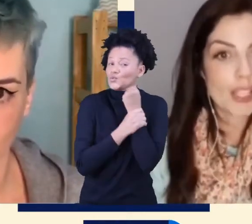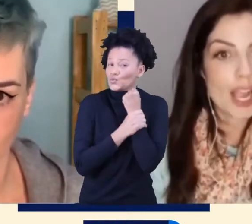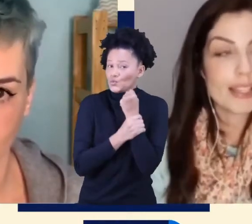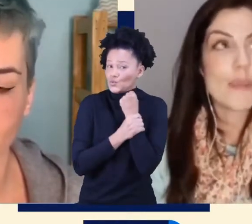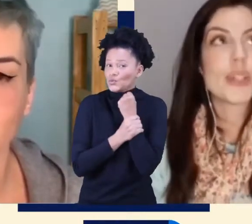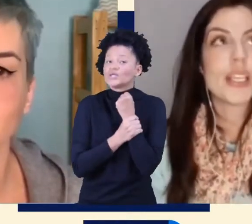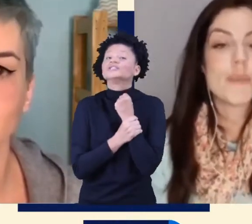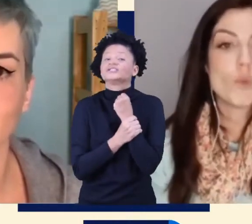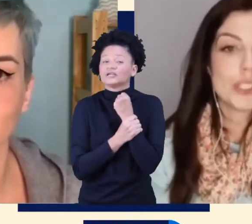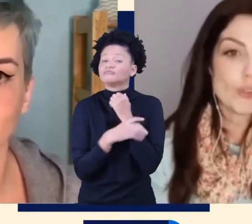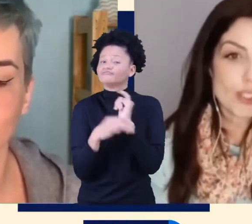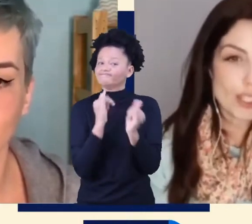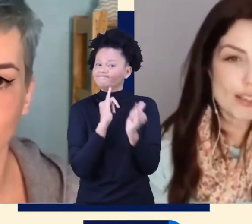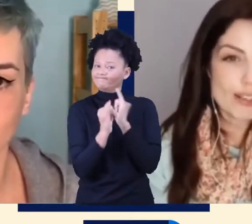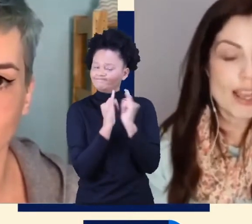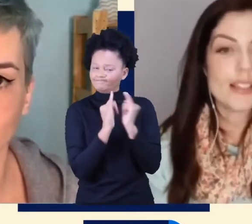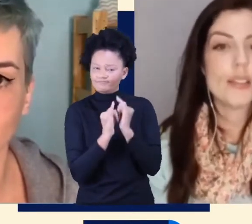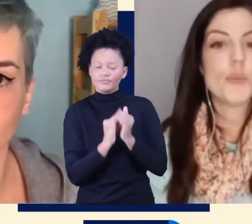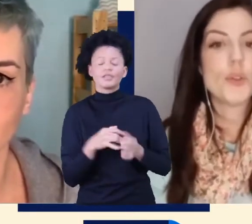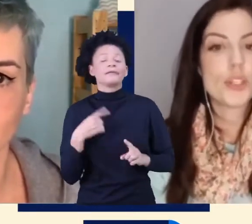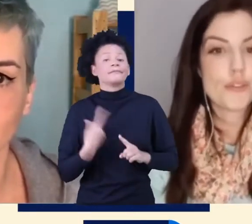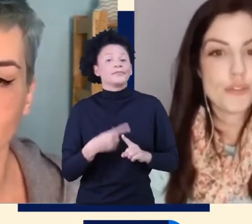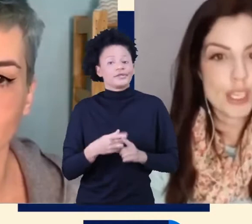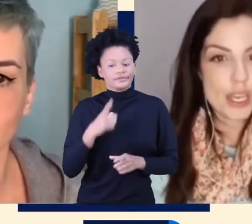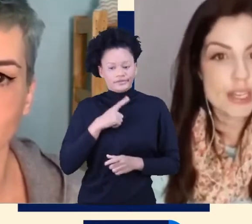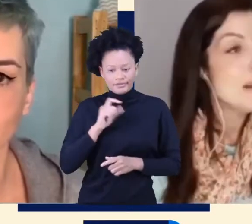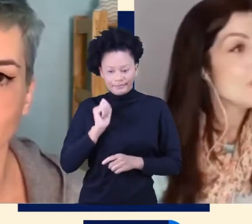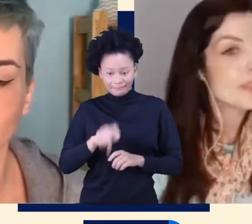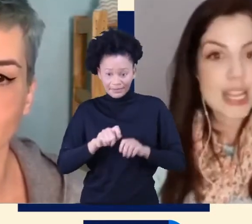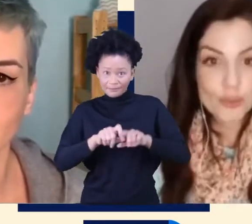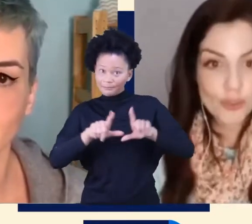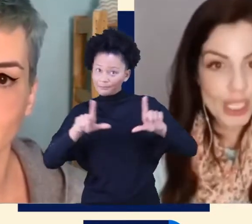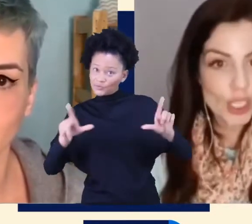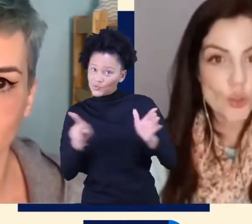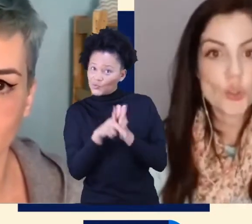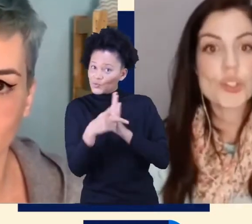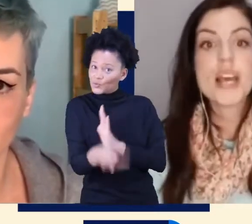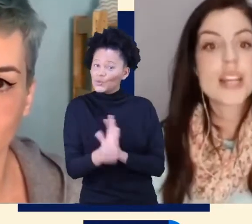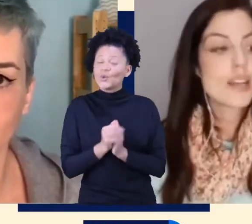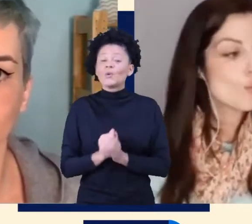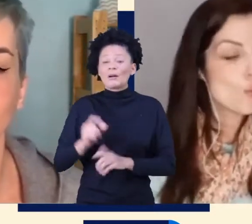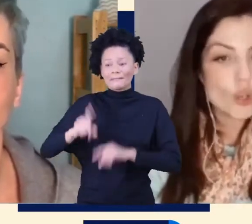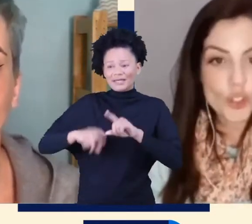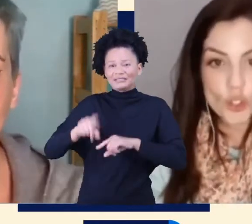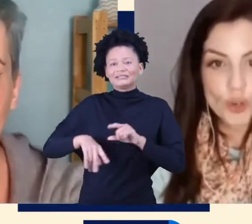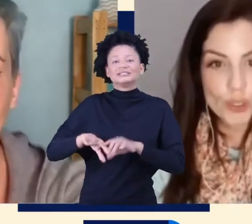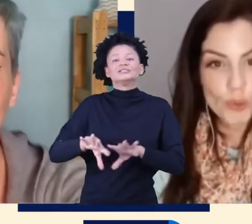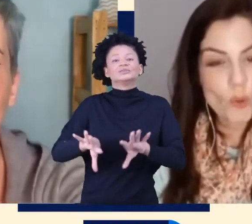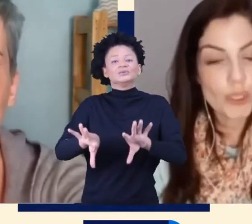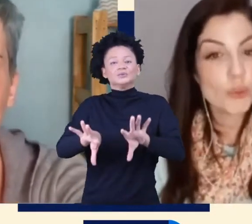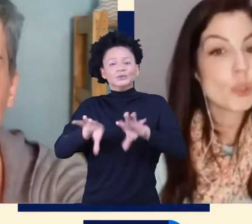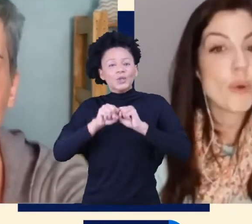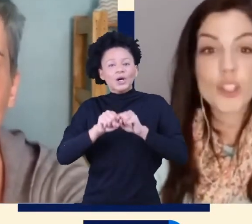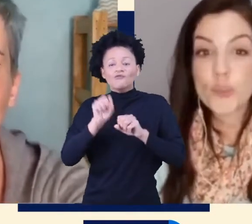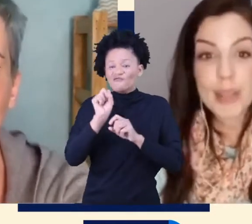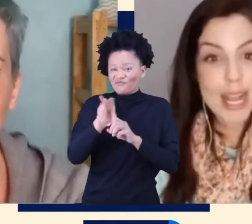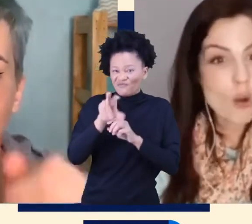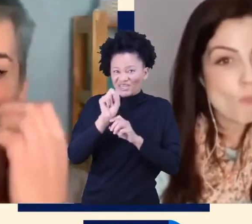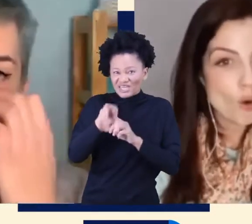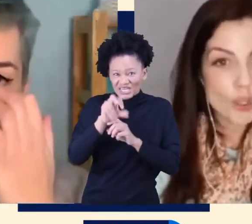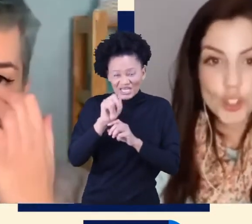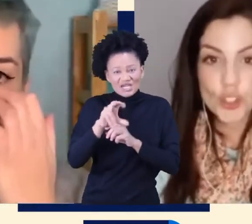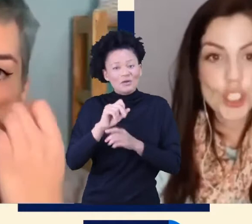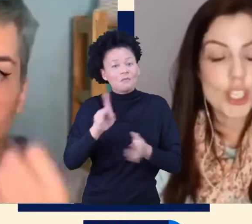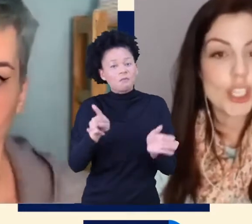online, tá? Até porque muita coisa que é acessada na pornografia traz vírus, traz um monte de coisa para o computador, pode